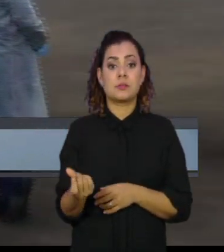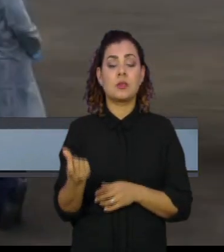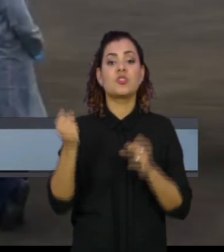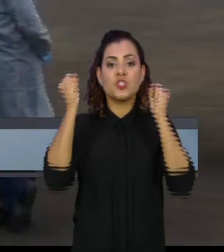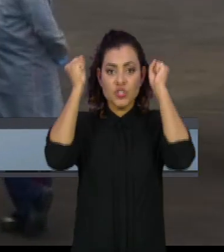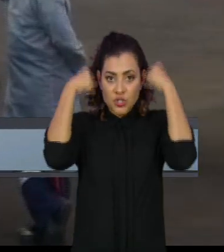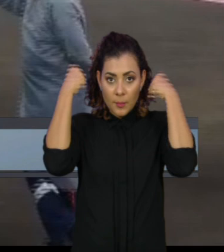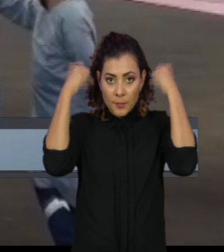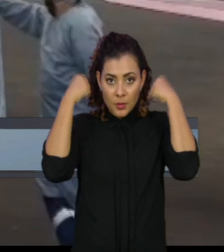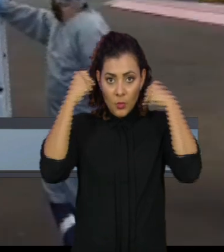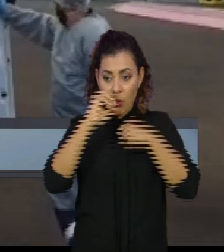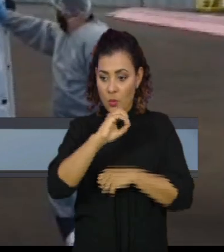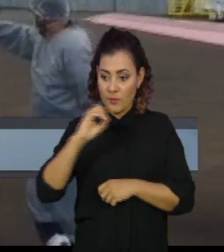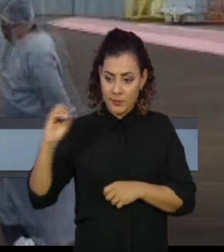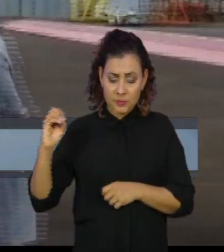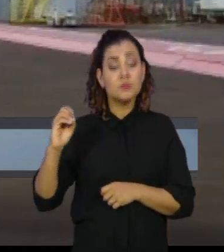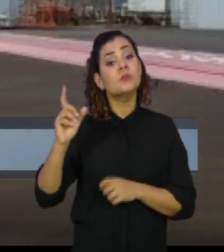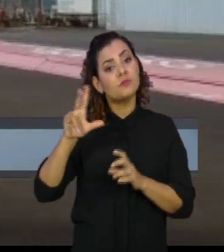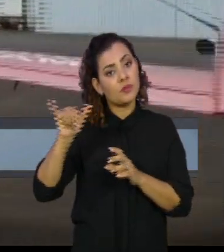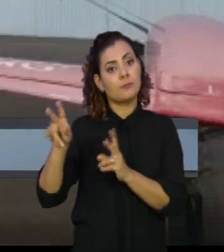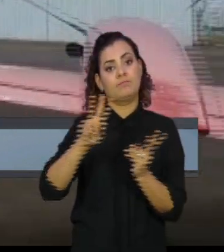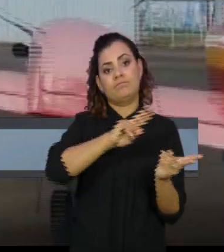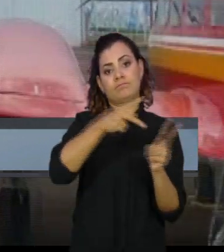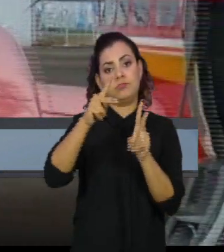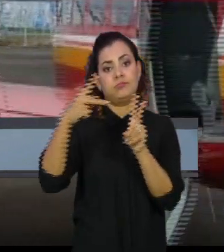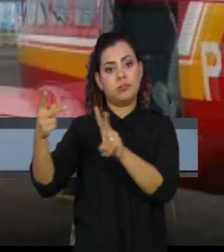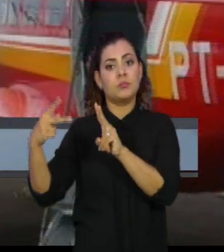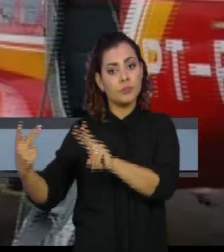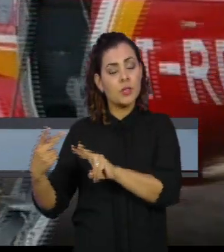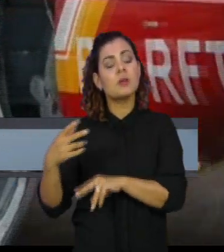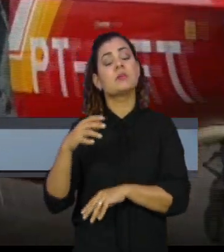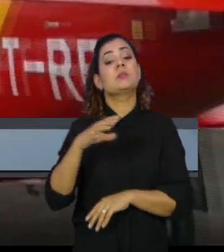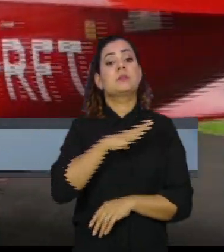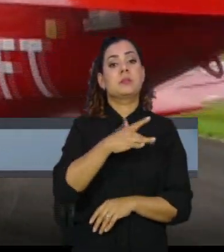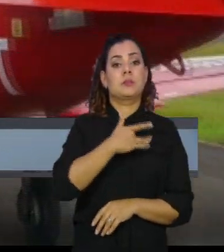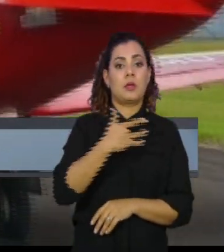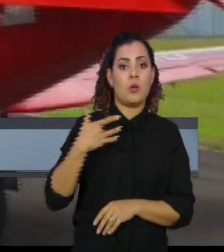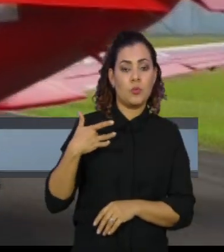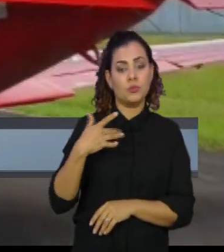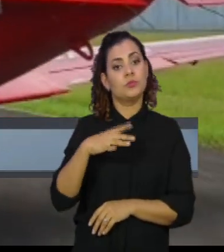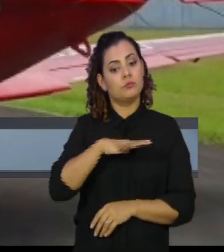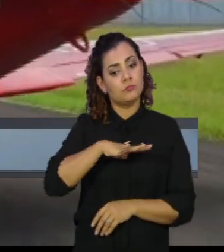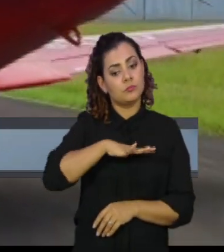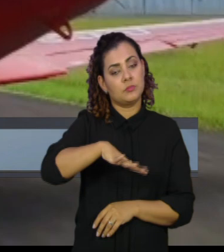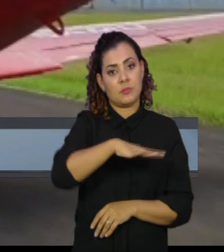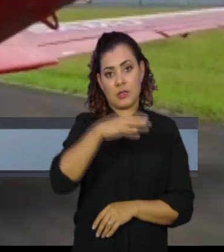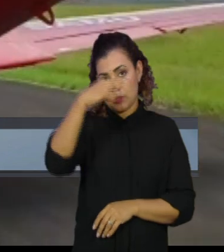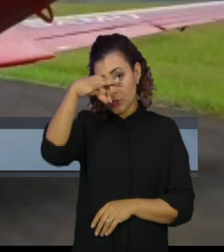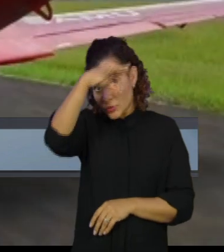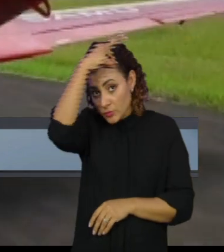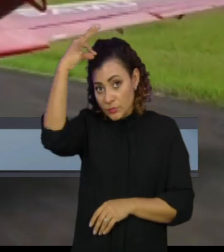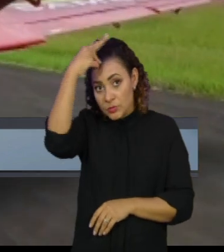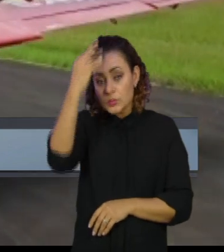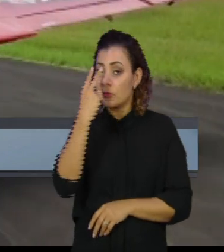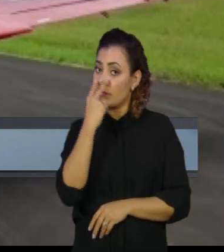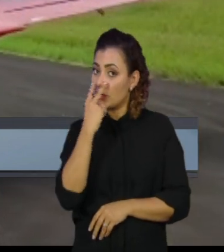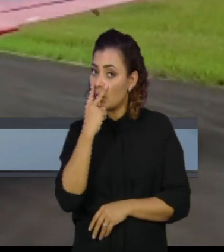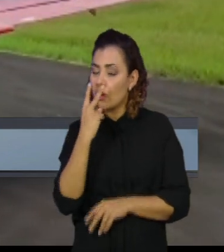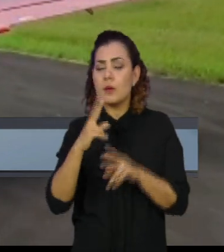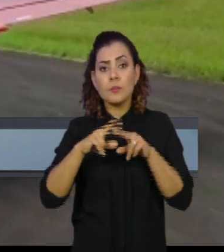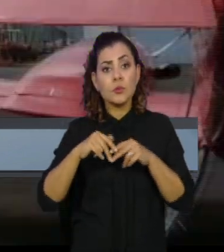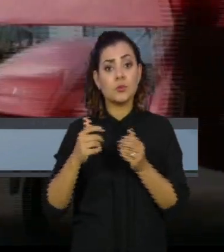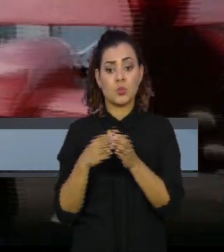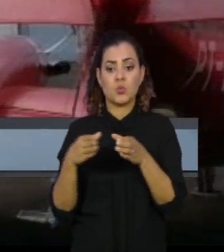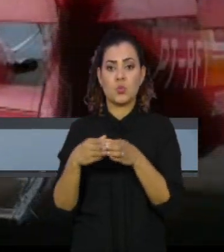oeste catarinense, devem ser transferidos para uma unidade de saúde na Grande Vitória. Aviões do Batalhão de Operações Aéreas do Corpo